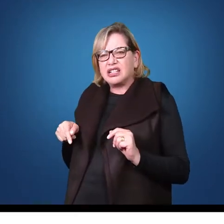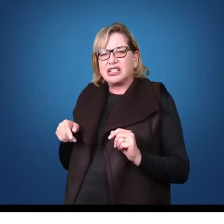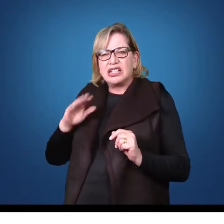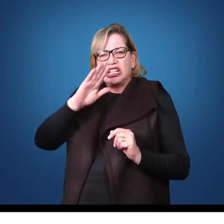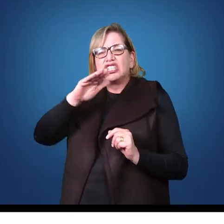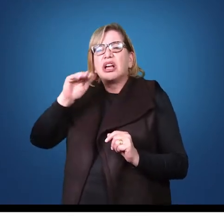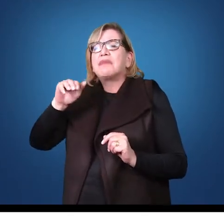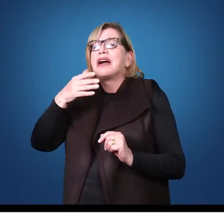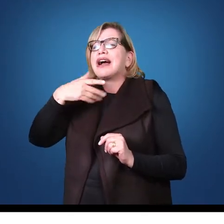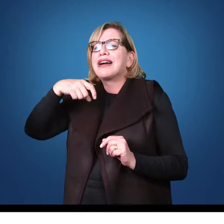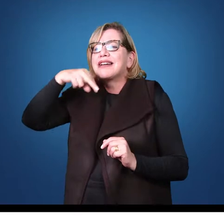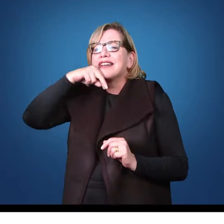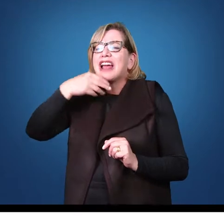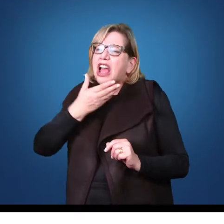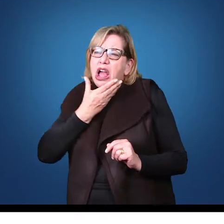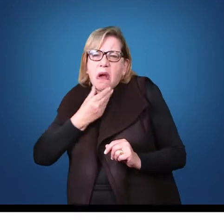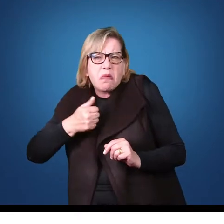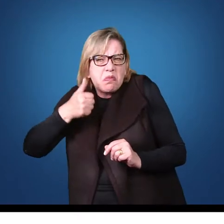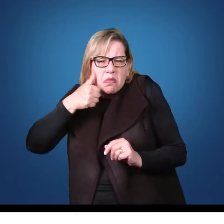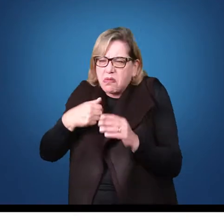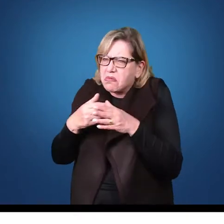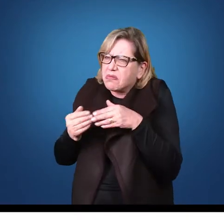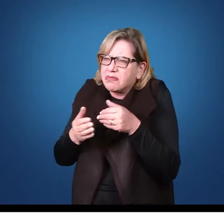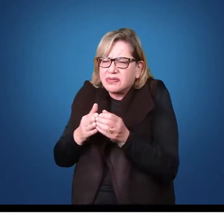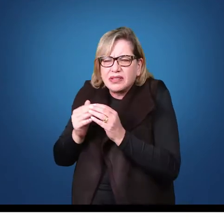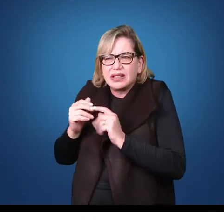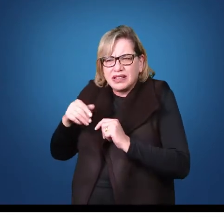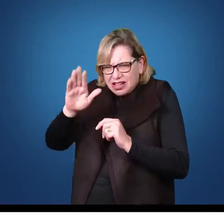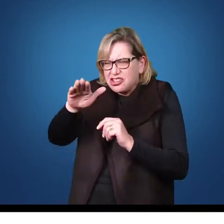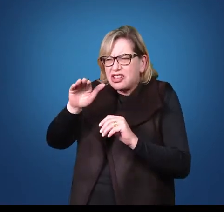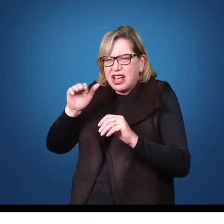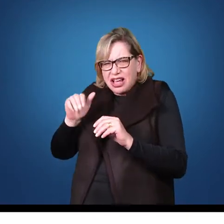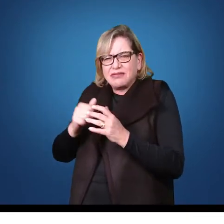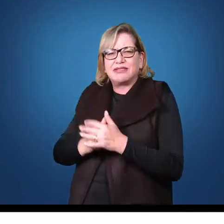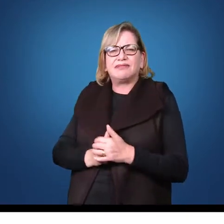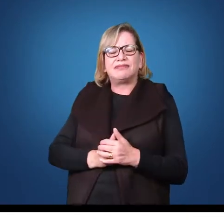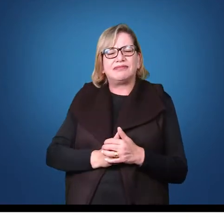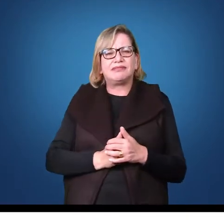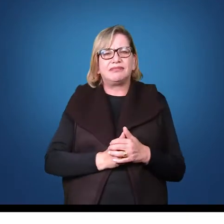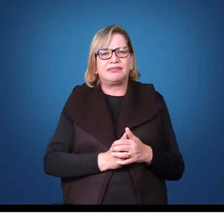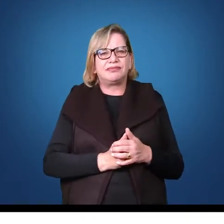chama mais um neto, uma neta. Faz favor, chama. Chama lá.